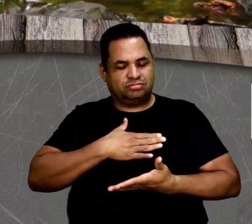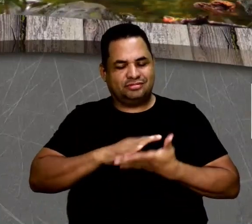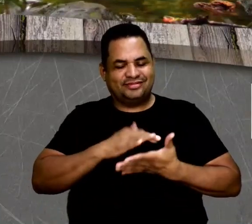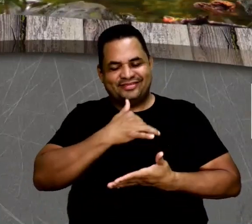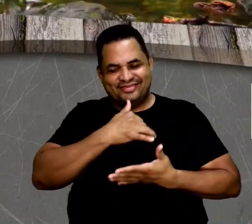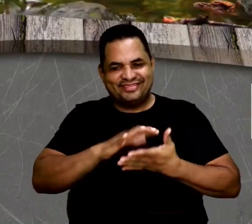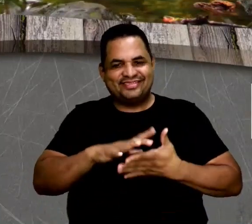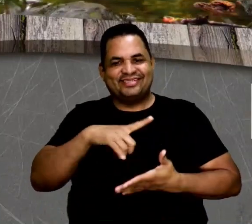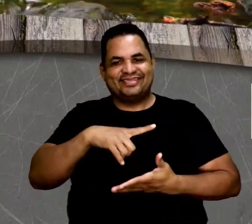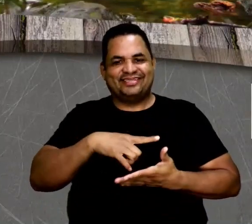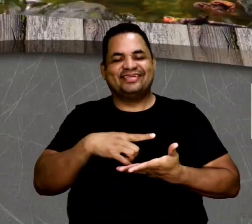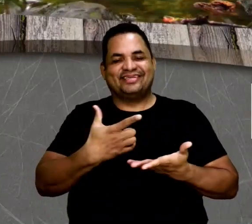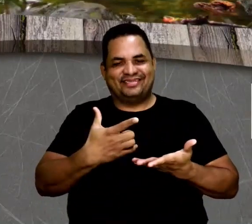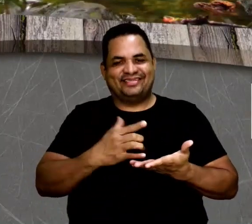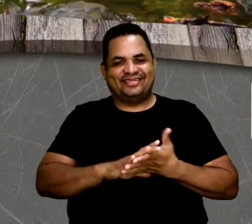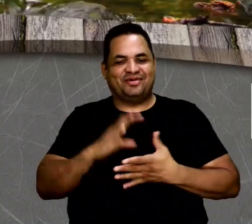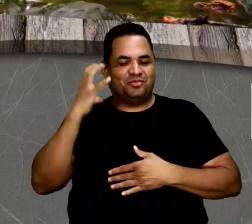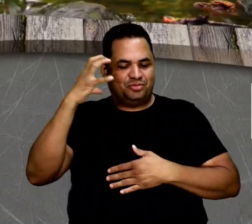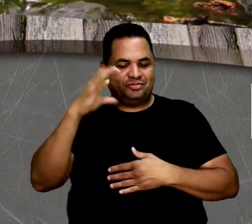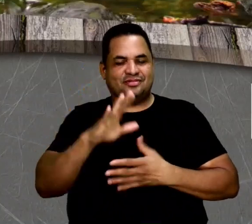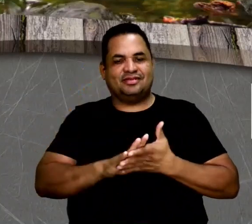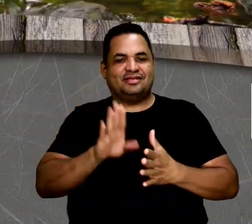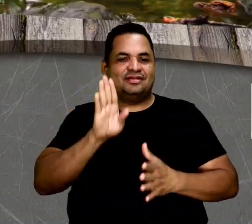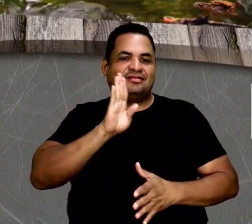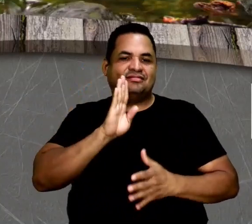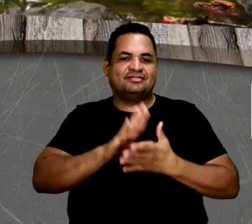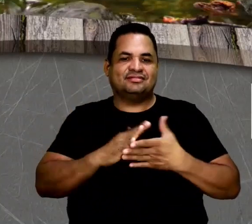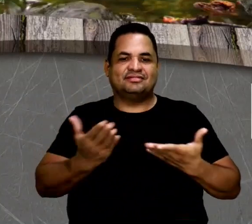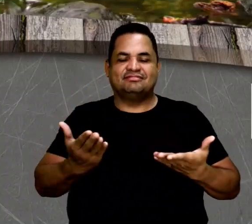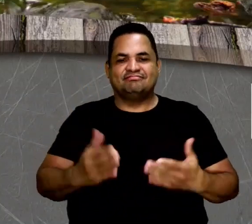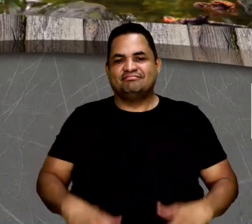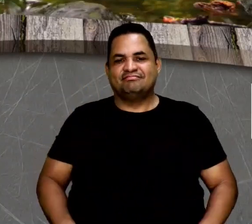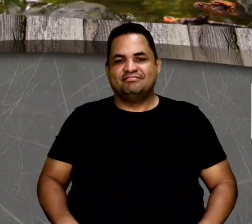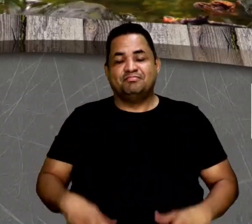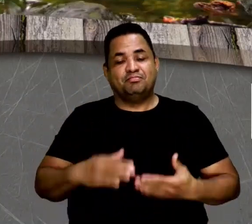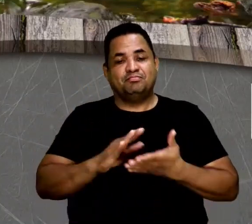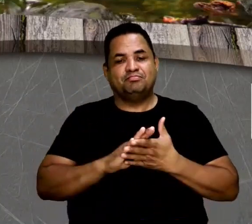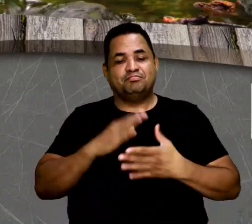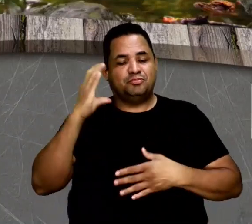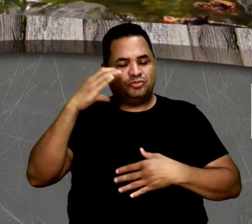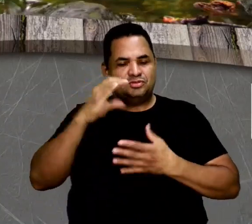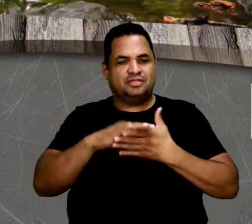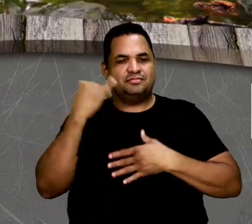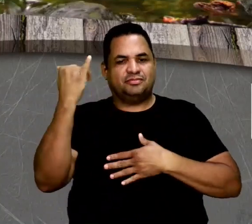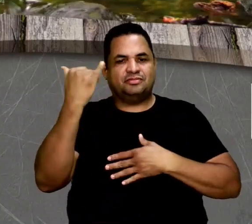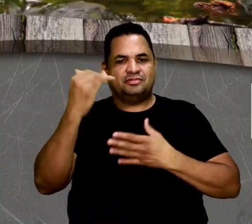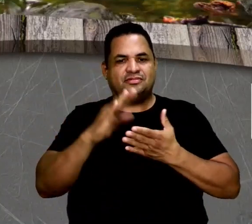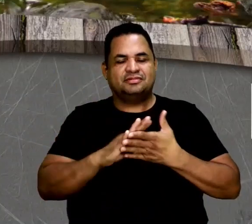Então, sempre a música ela cabe em qualquer momento da nossa vida, né? E quem canta os males